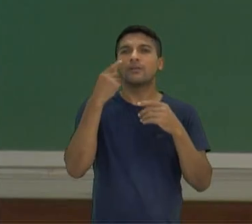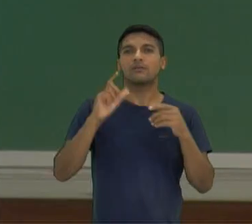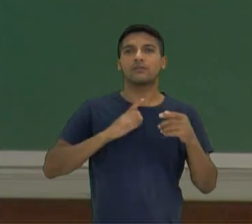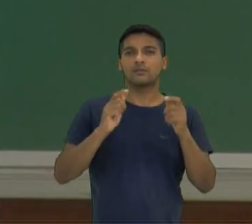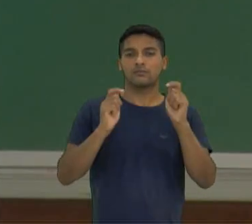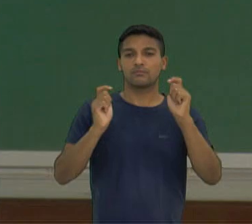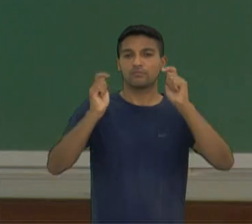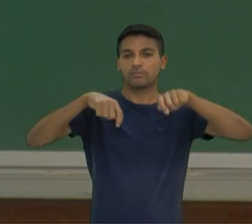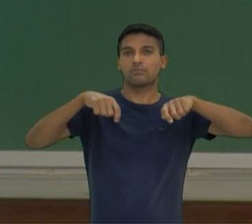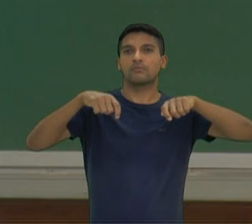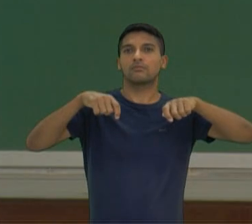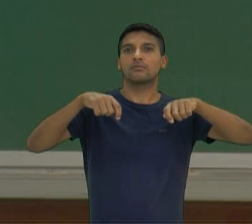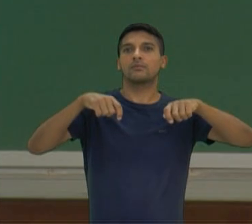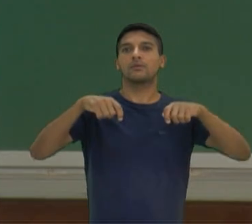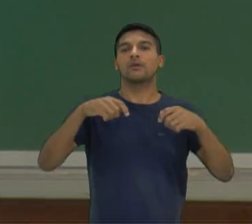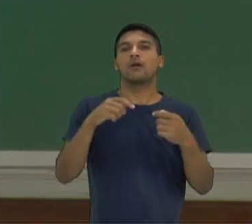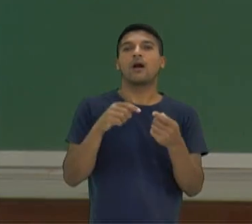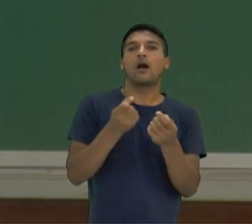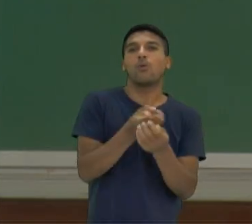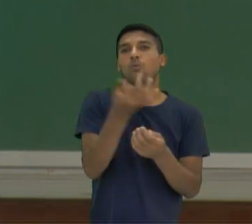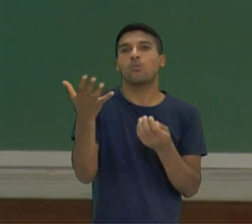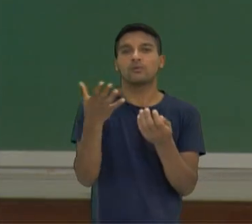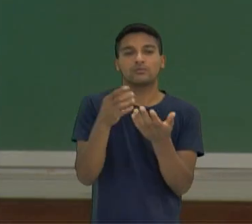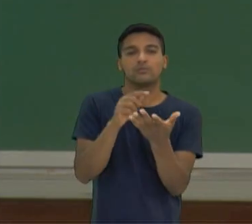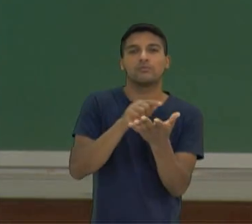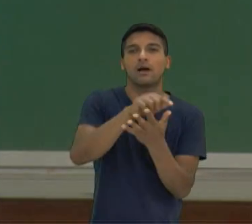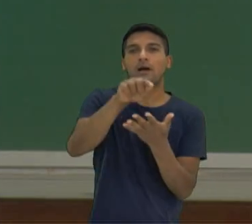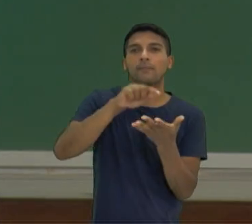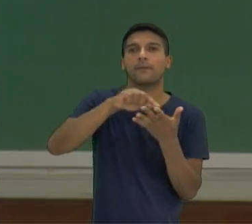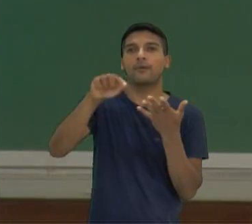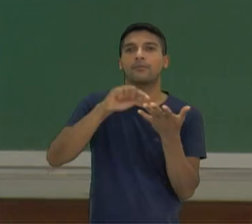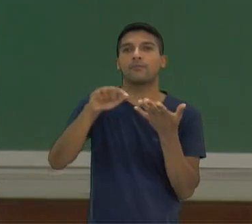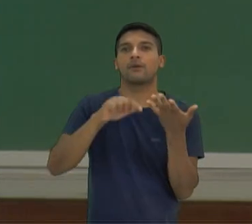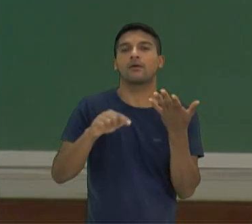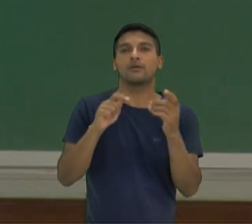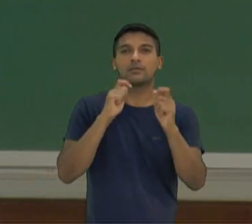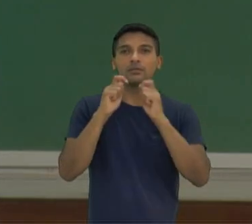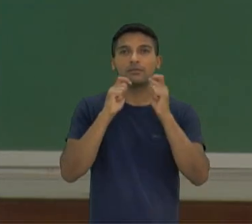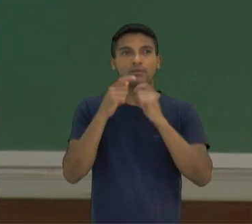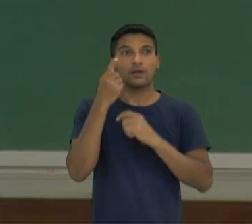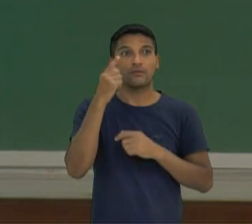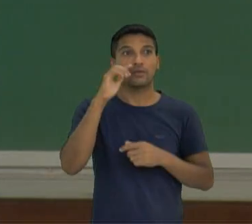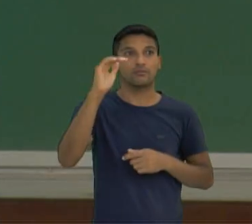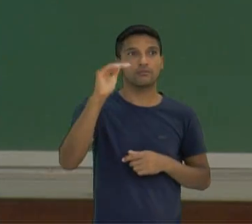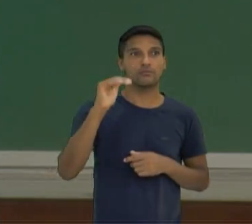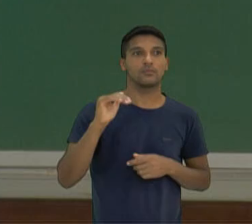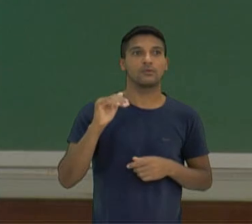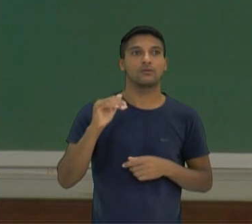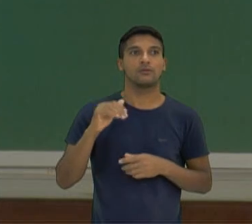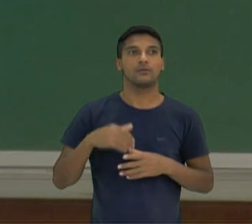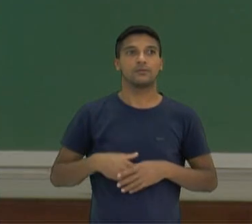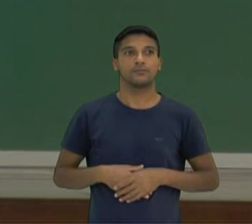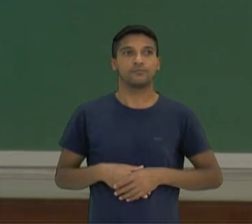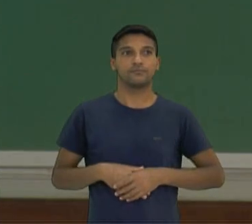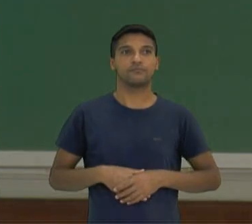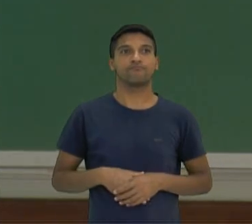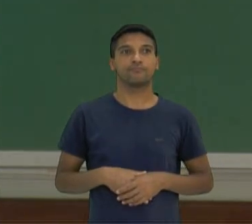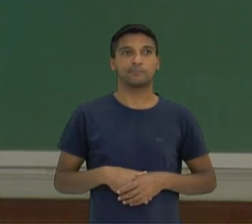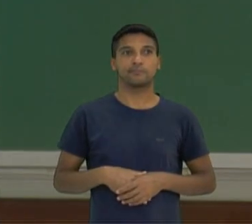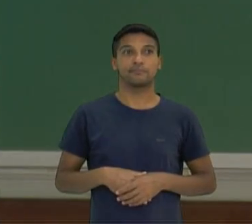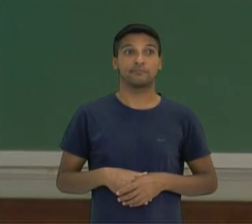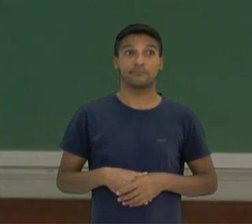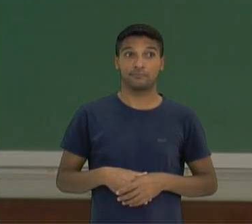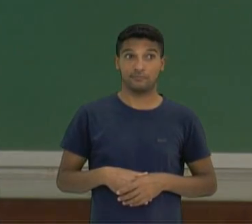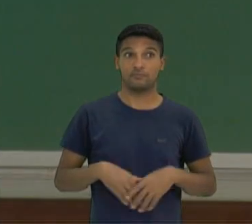Existem inúmeras finalidades para este gênero: divulgação, técnica, instrucional e de emprego, e outras ainda que